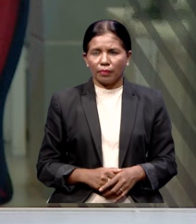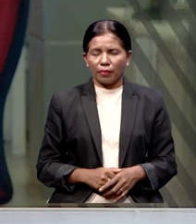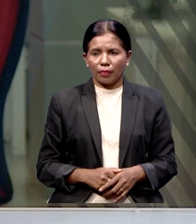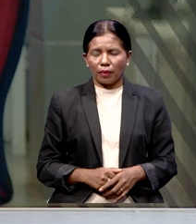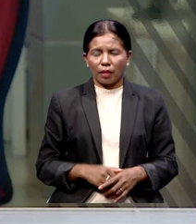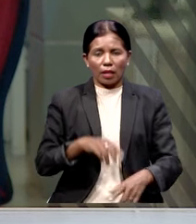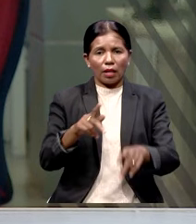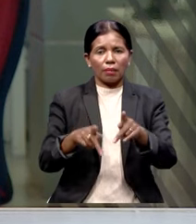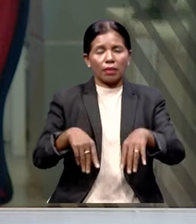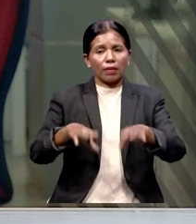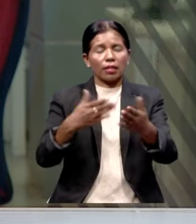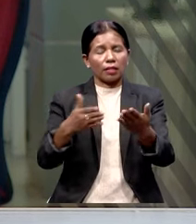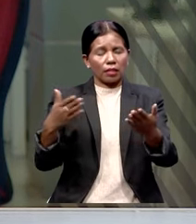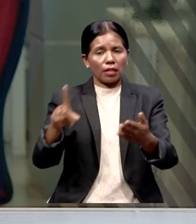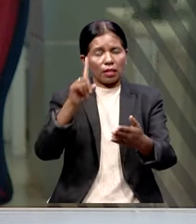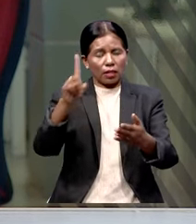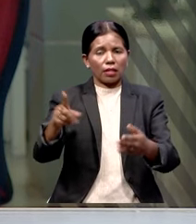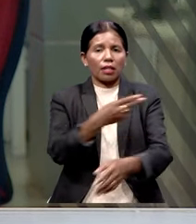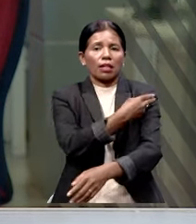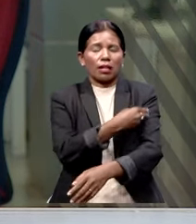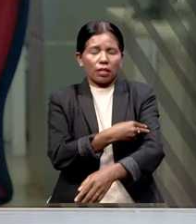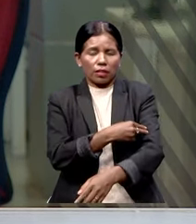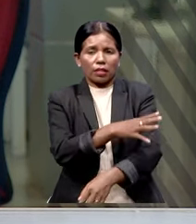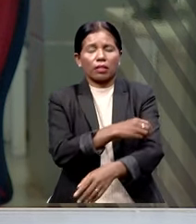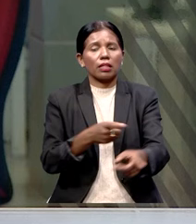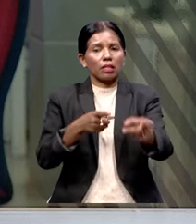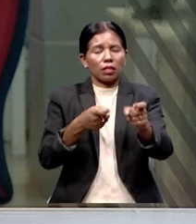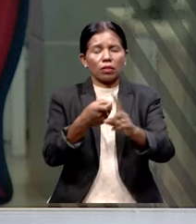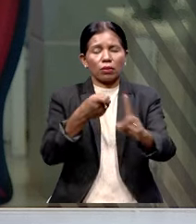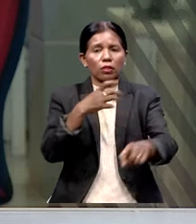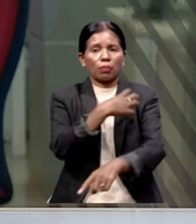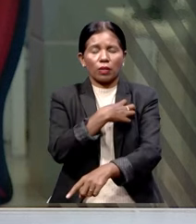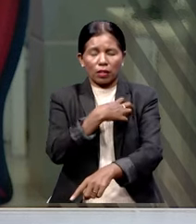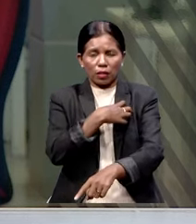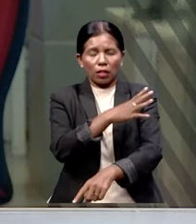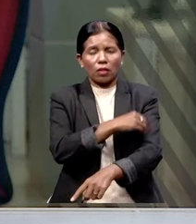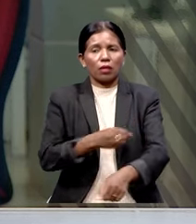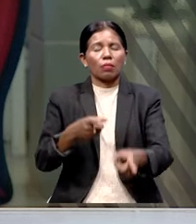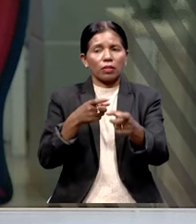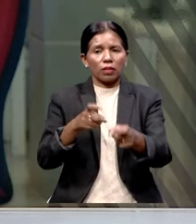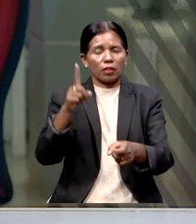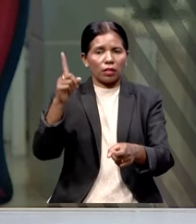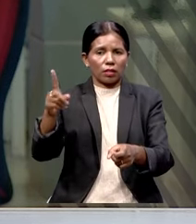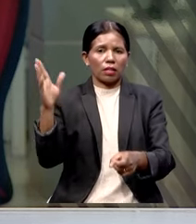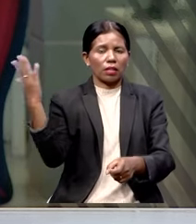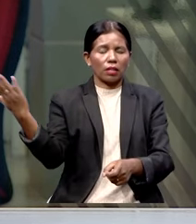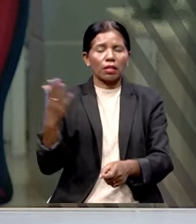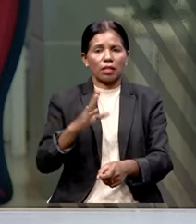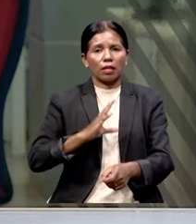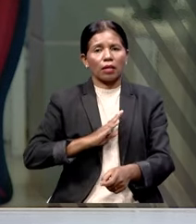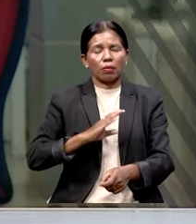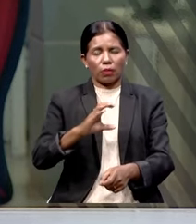Vendedor Ida retancane que a Lima no coto clara, alegremente tiro russo, elemento penetele, ro pistola e a campo um baro.